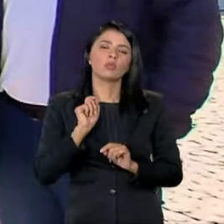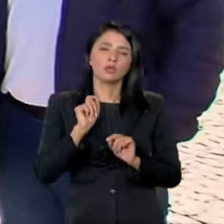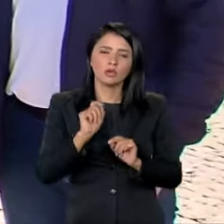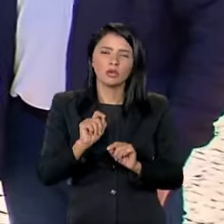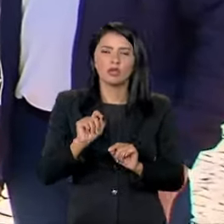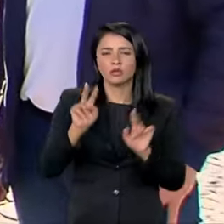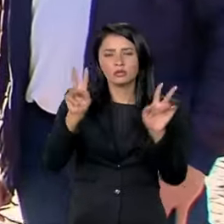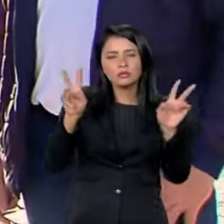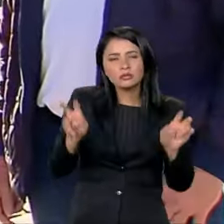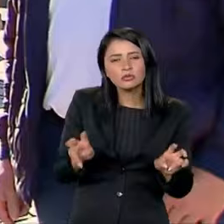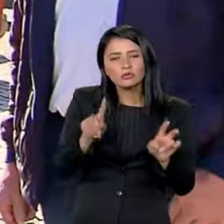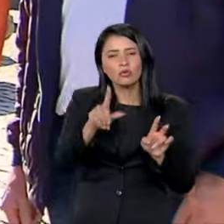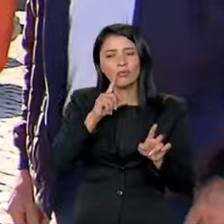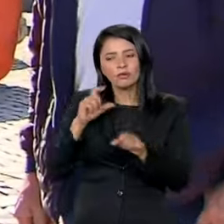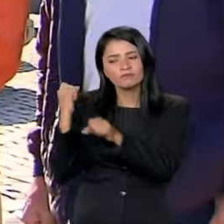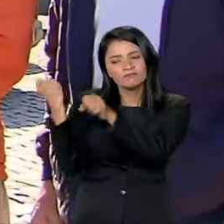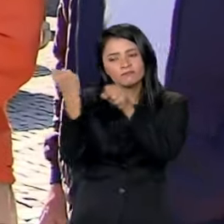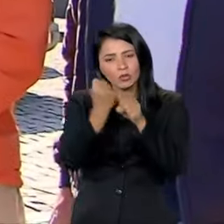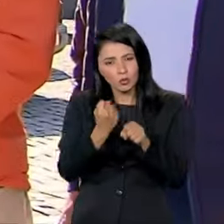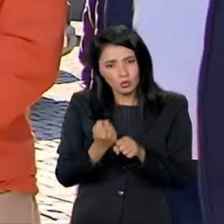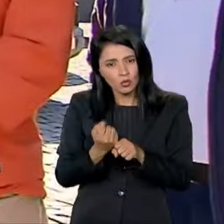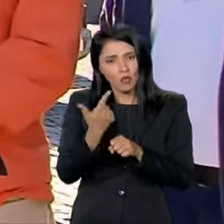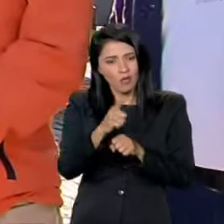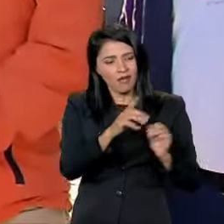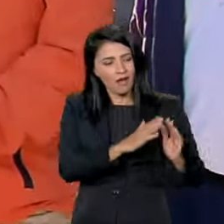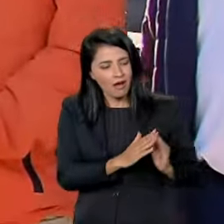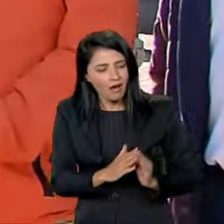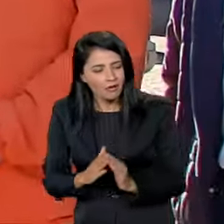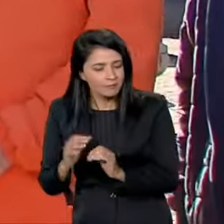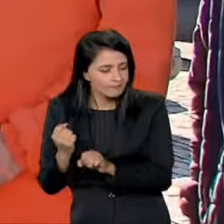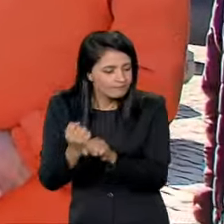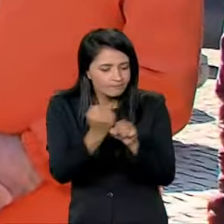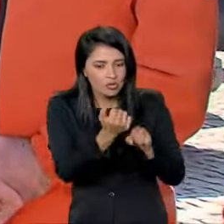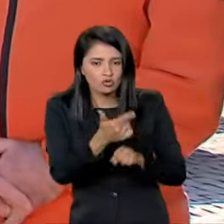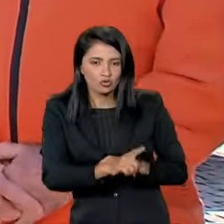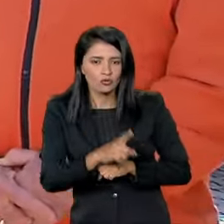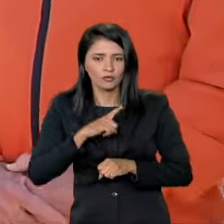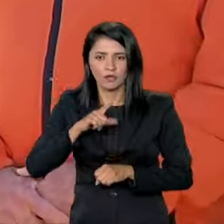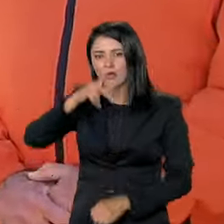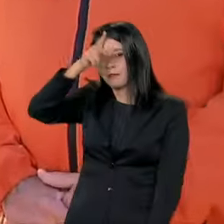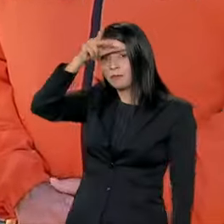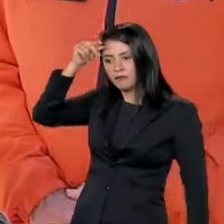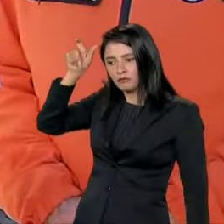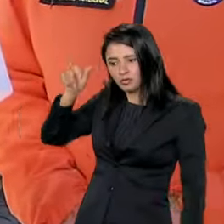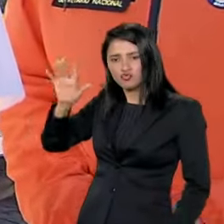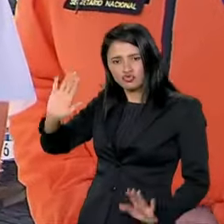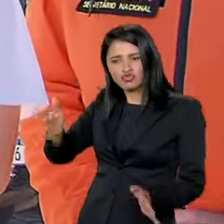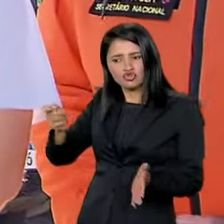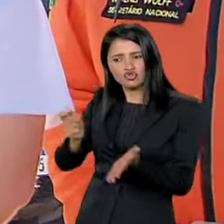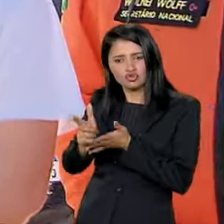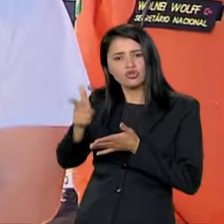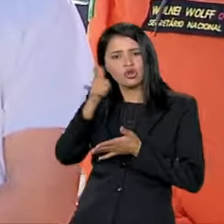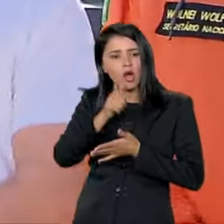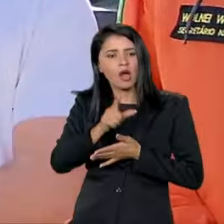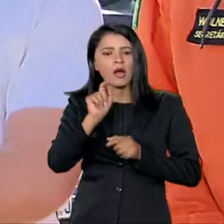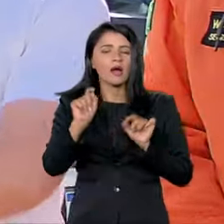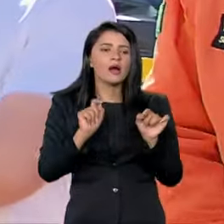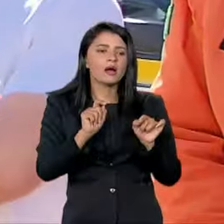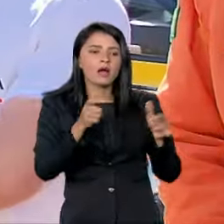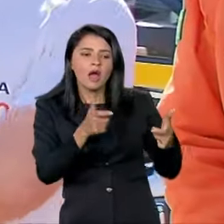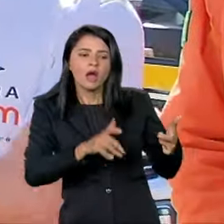questão relativa à construção das casas. A Prefeitura já adquiriu, através da desapropriação,